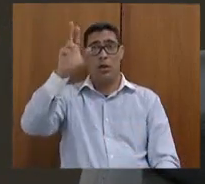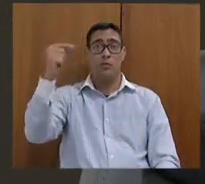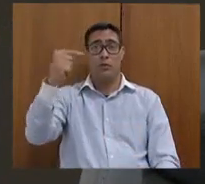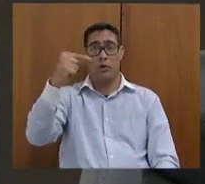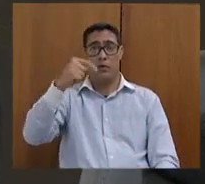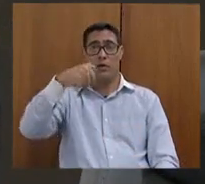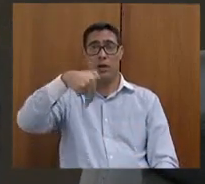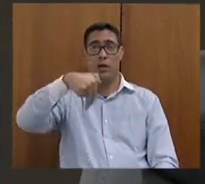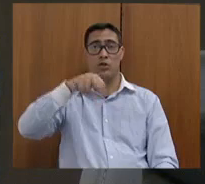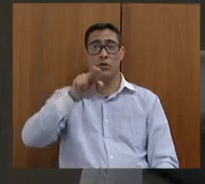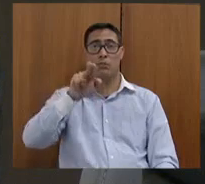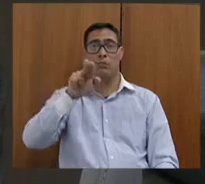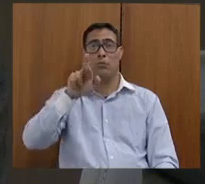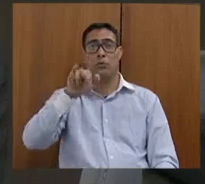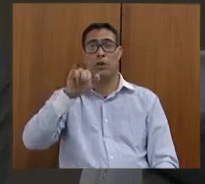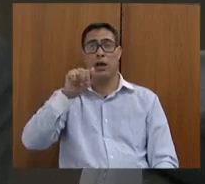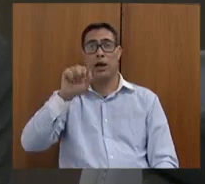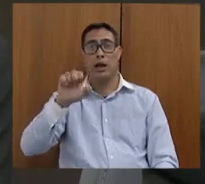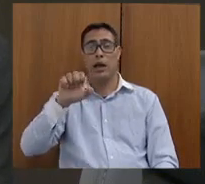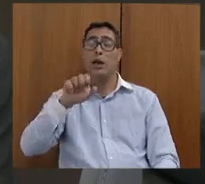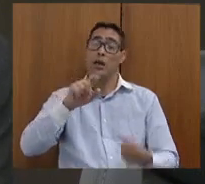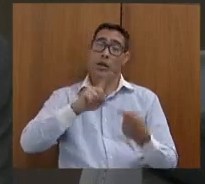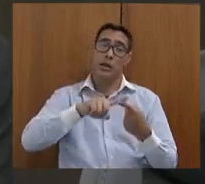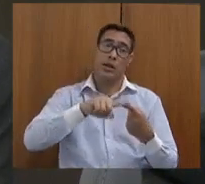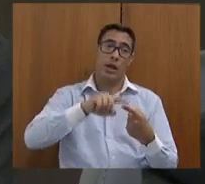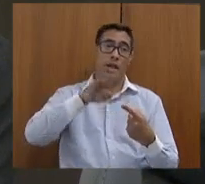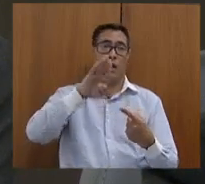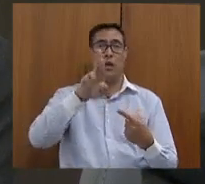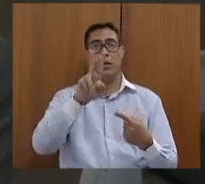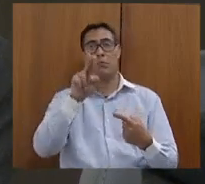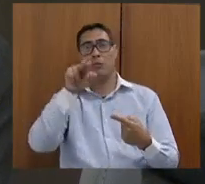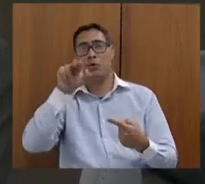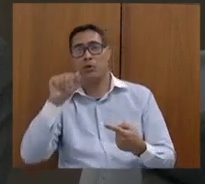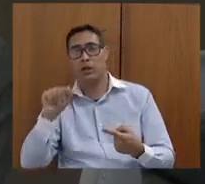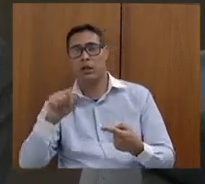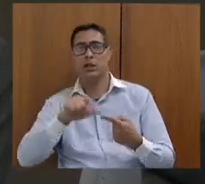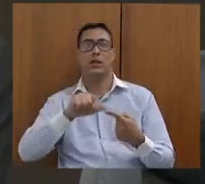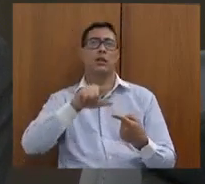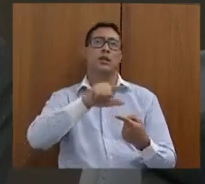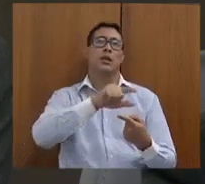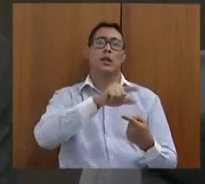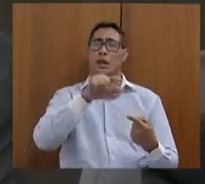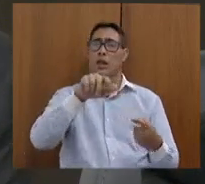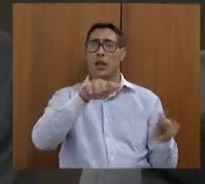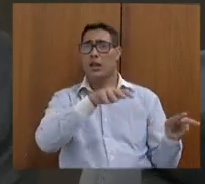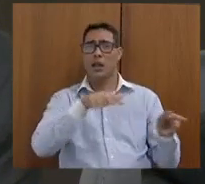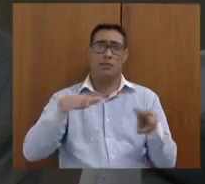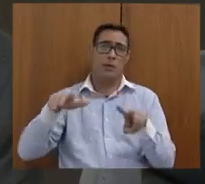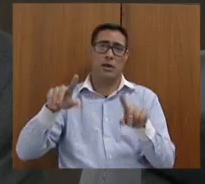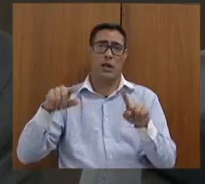Maicon e a saudade que na semana que vem estarão